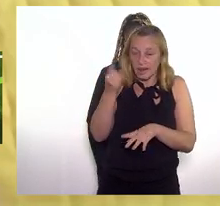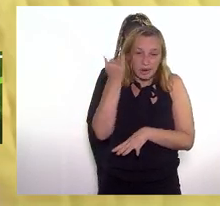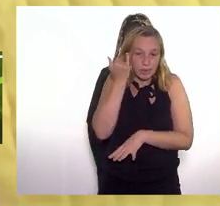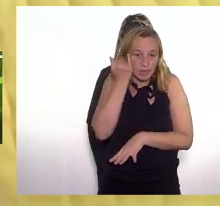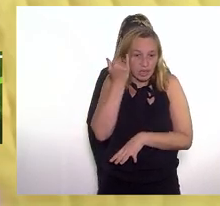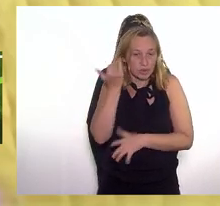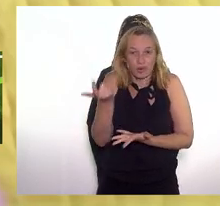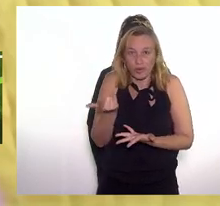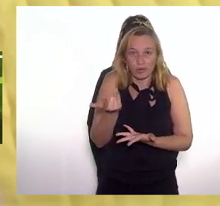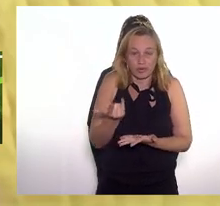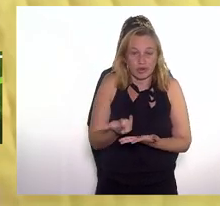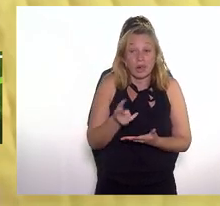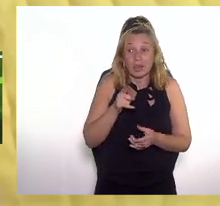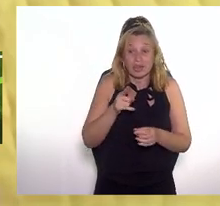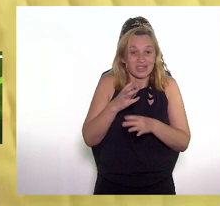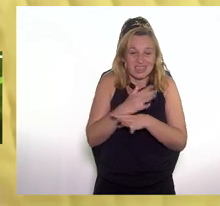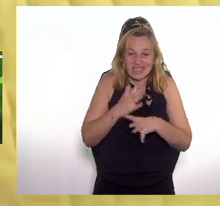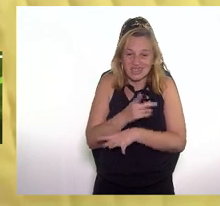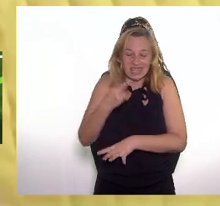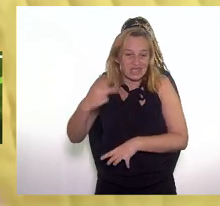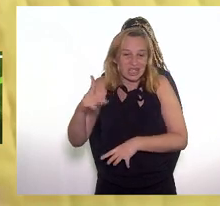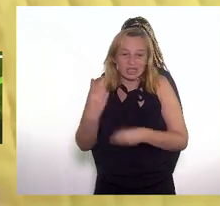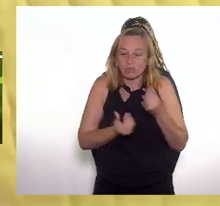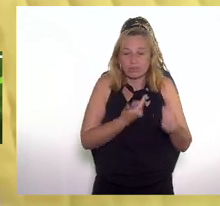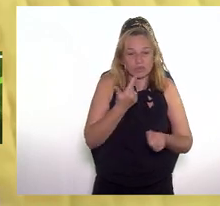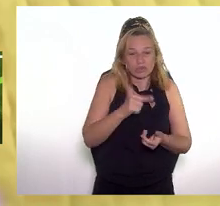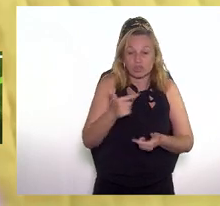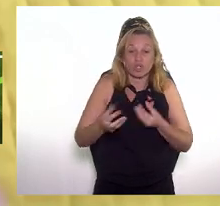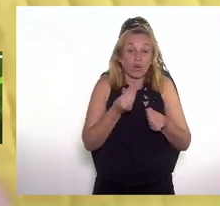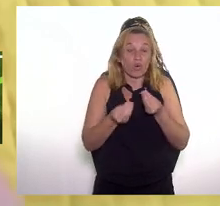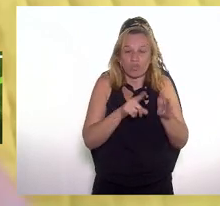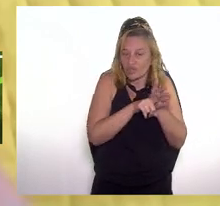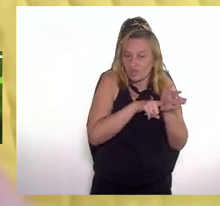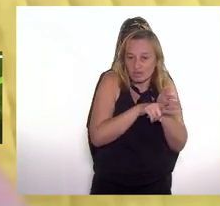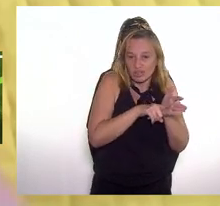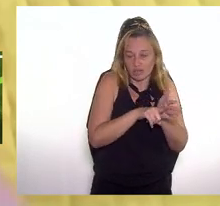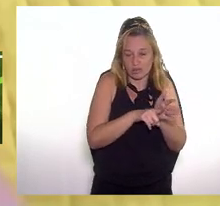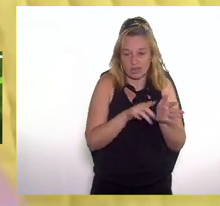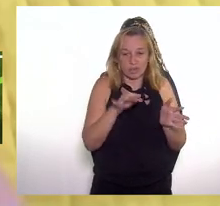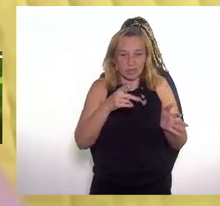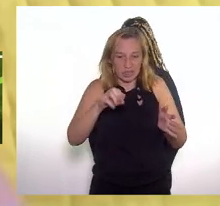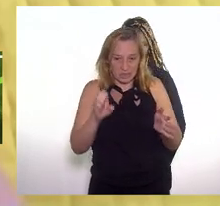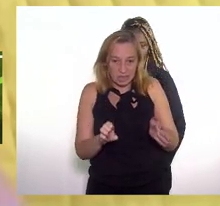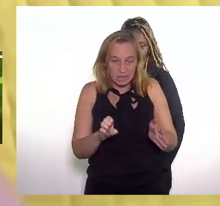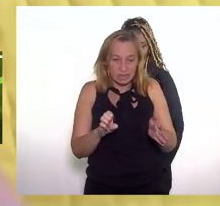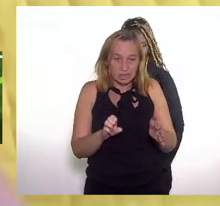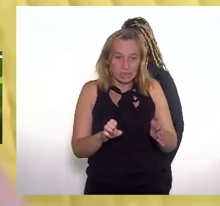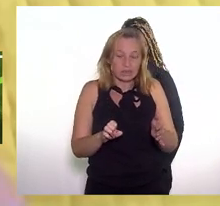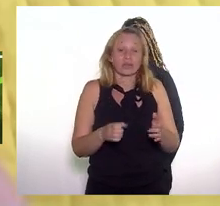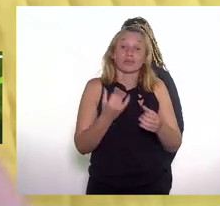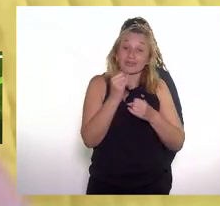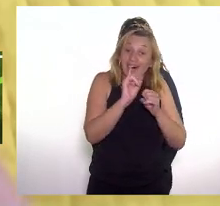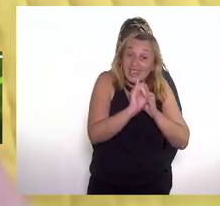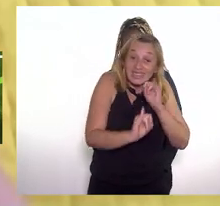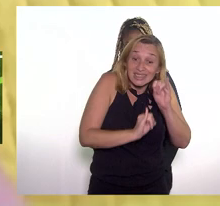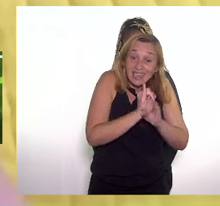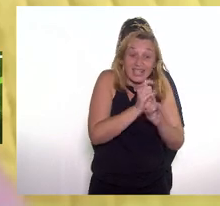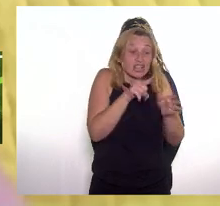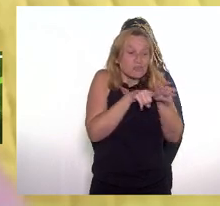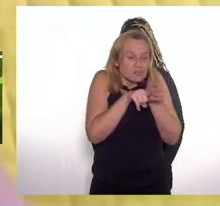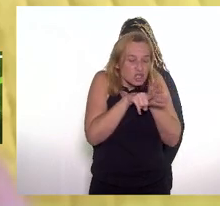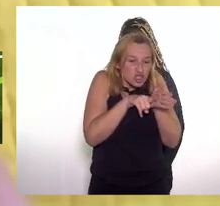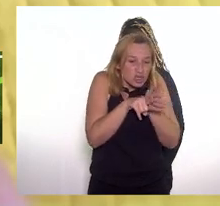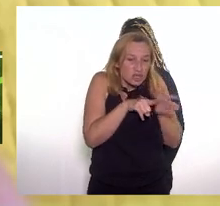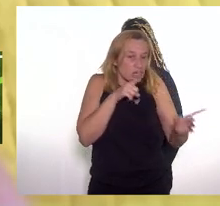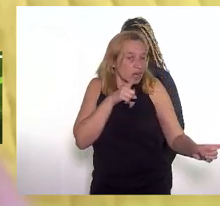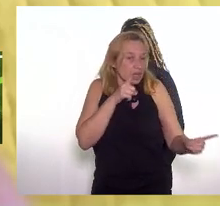preguiçosa e desleixada, porque na cidade dele não tinha como ele fazer o diagnóstico de narcolepsia. Então, ele, através da internet,